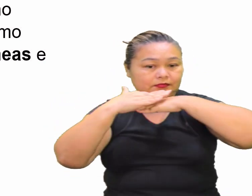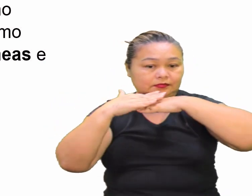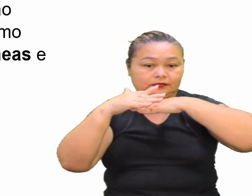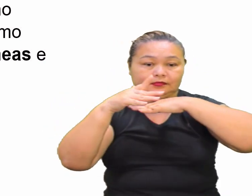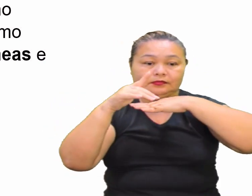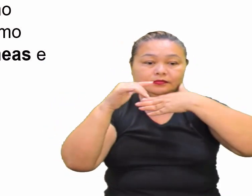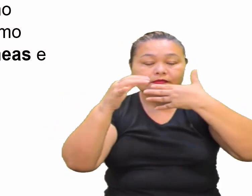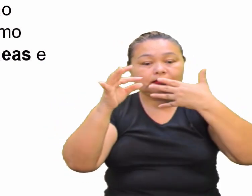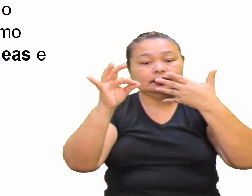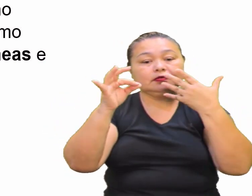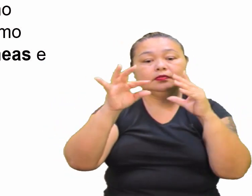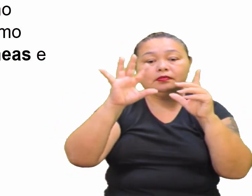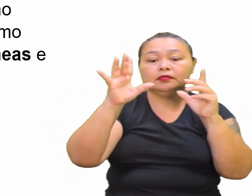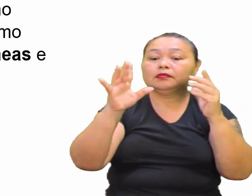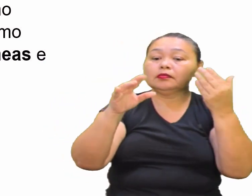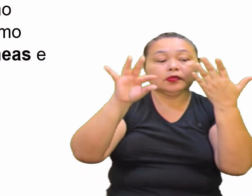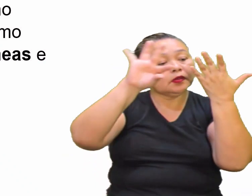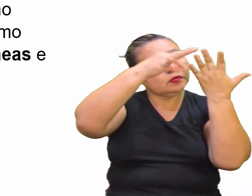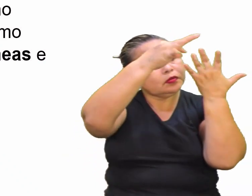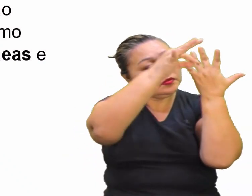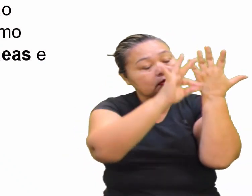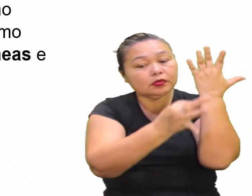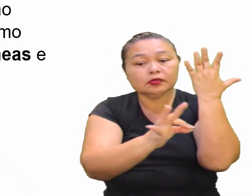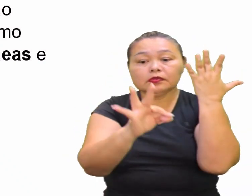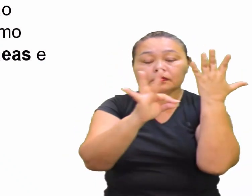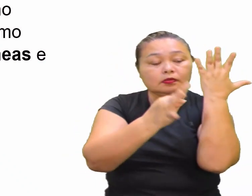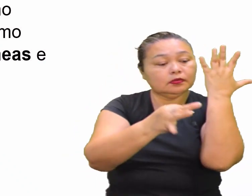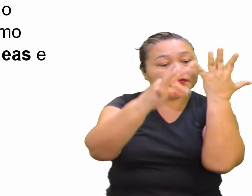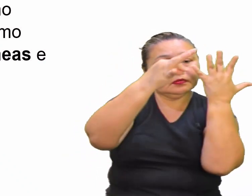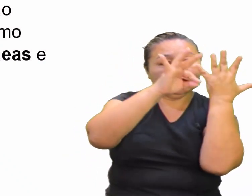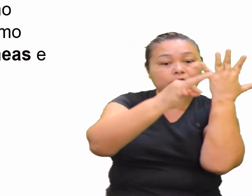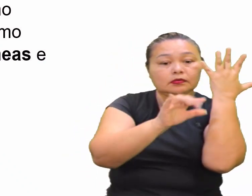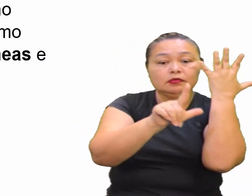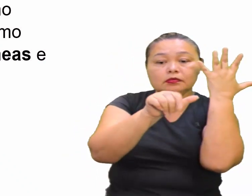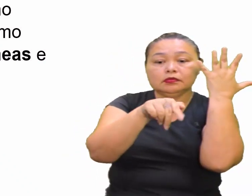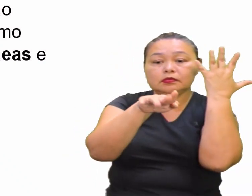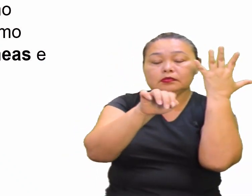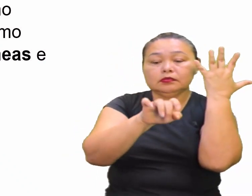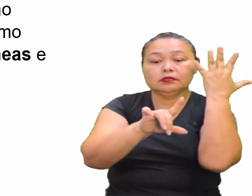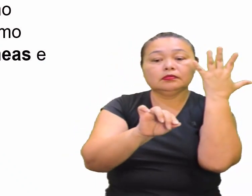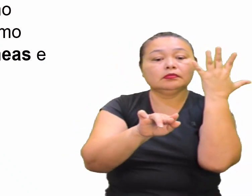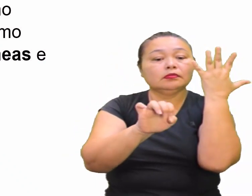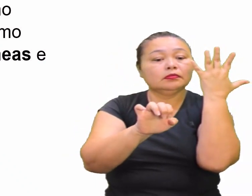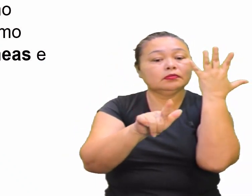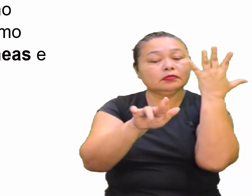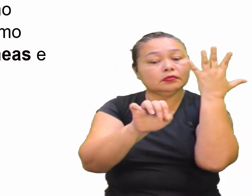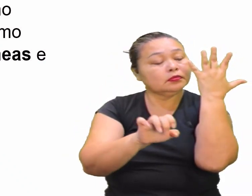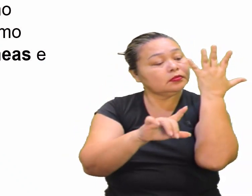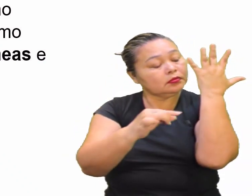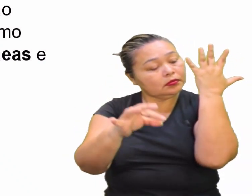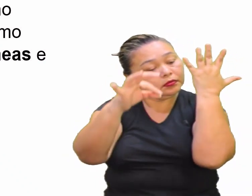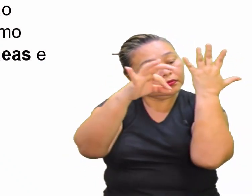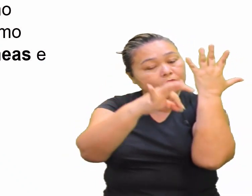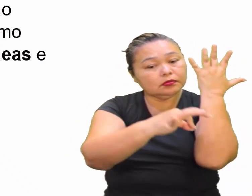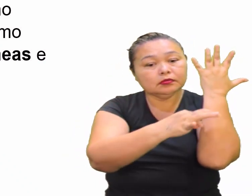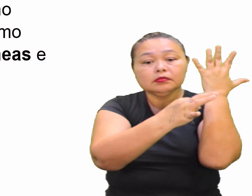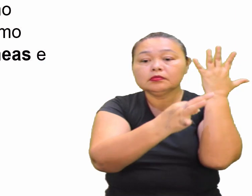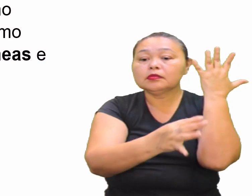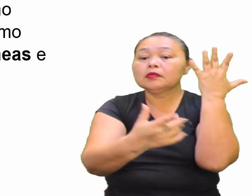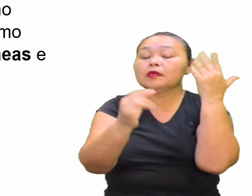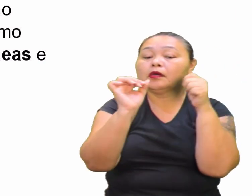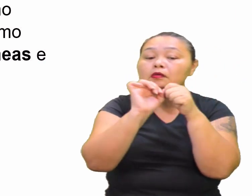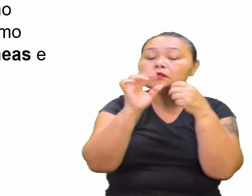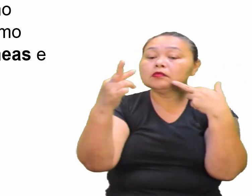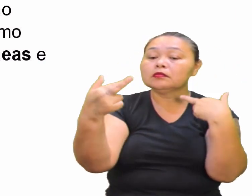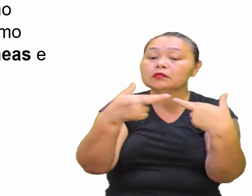os líquens, gramíneas e insetos. Os líquens, gente, é interessante a gente frisar. Lembra, os líquens